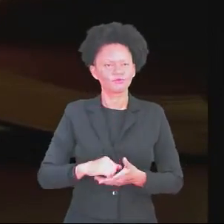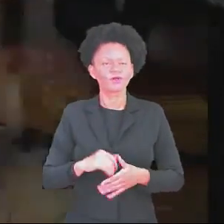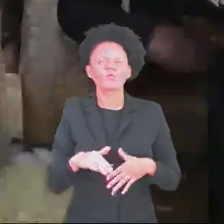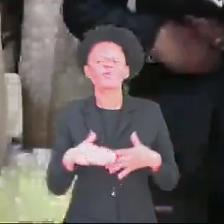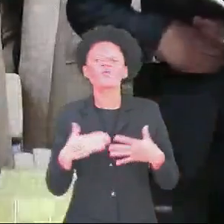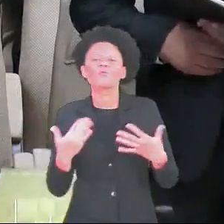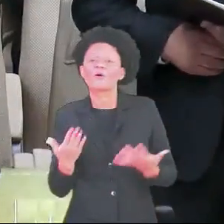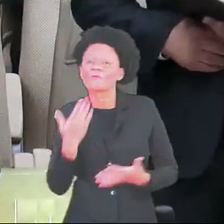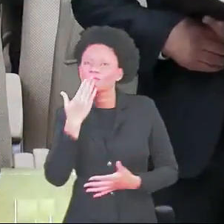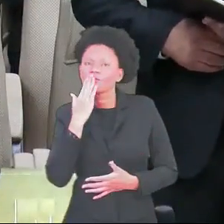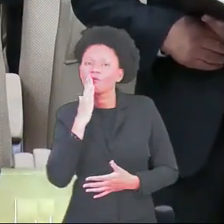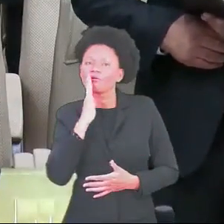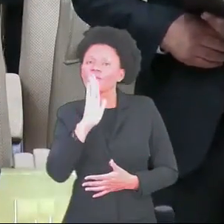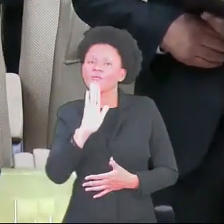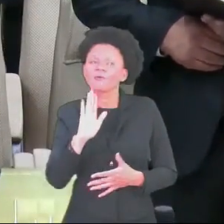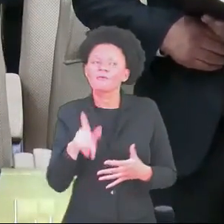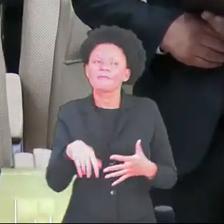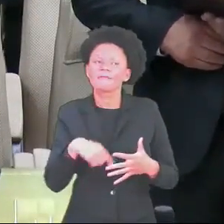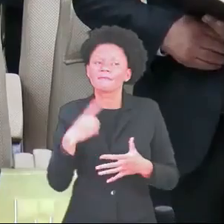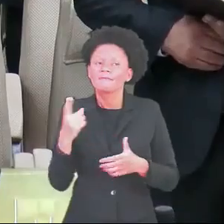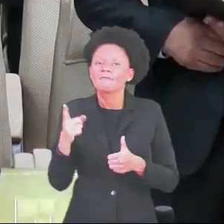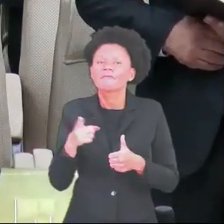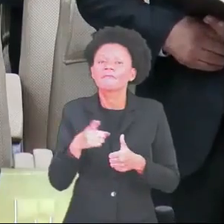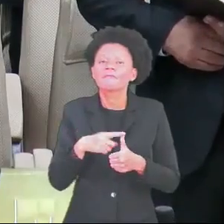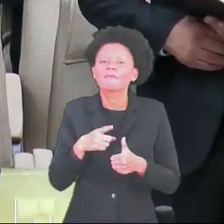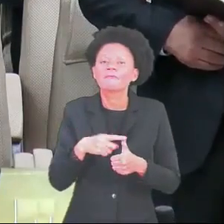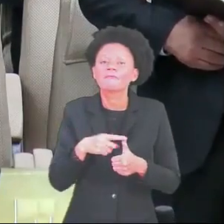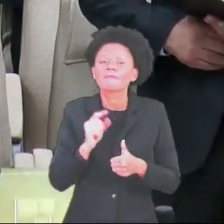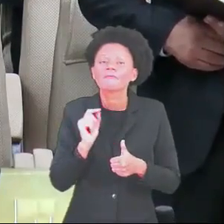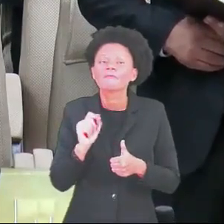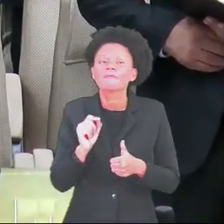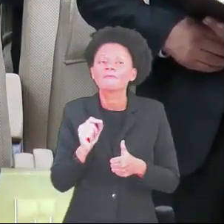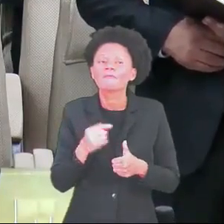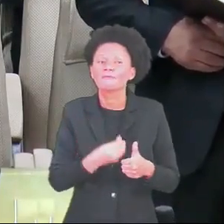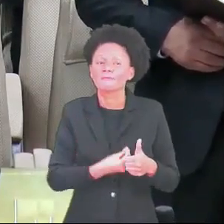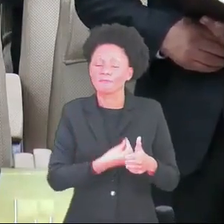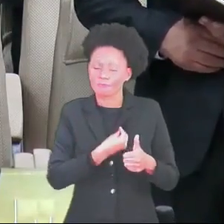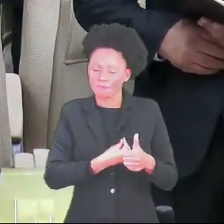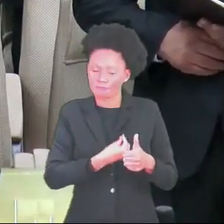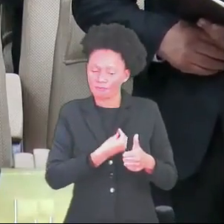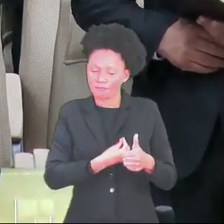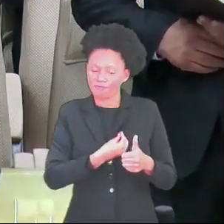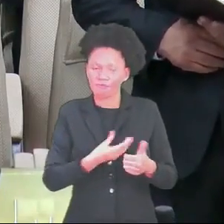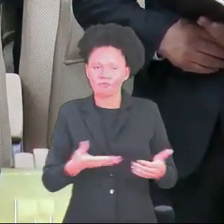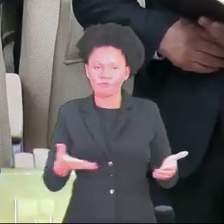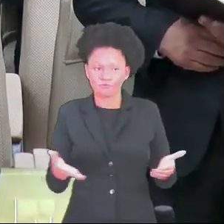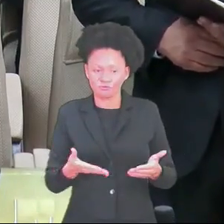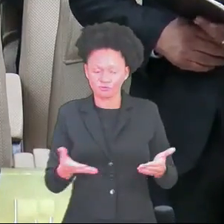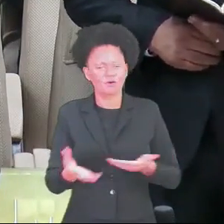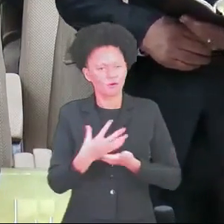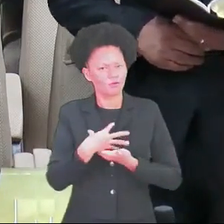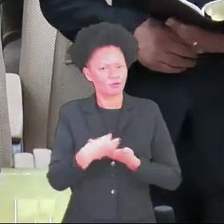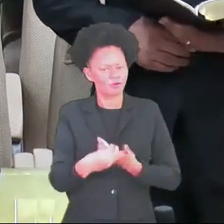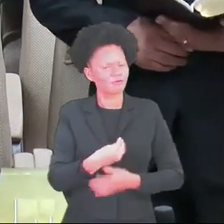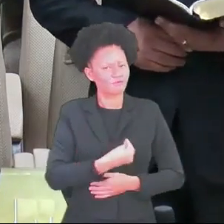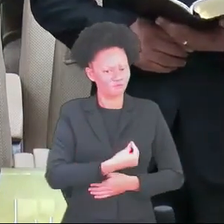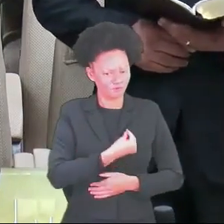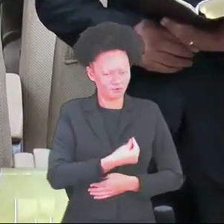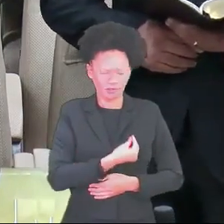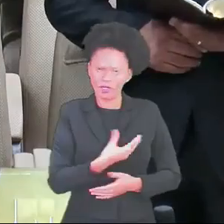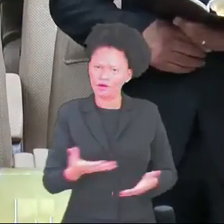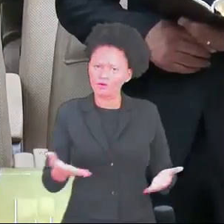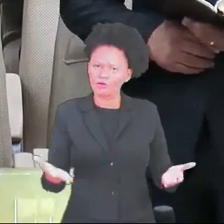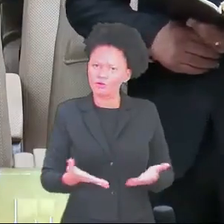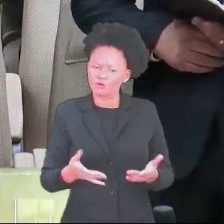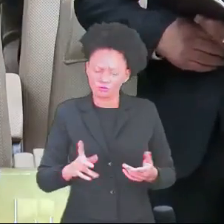são as promessas que nós temos, então? Primeiro, para vida presente. Diga comigo, vida presente. Vida